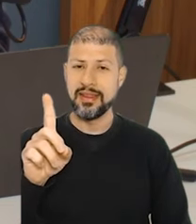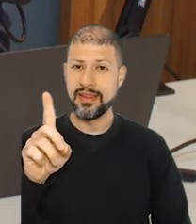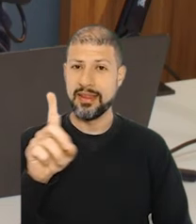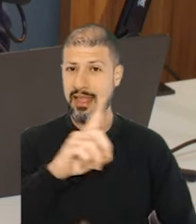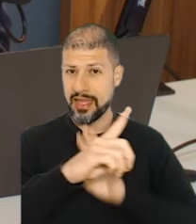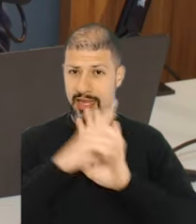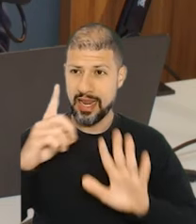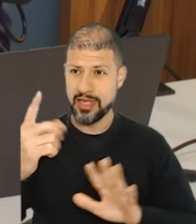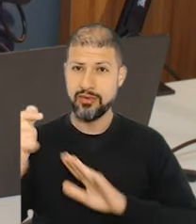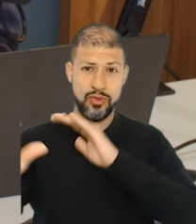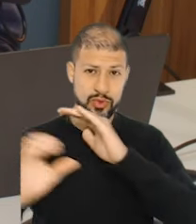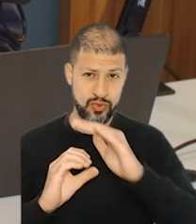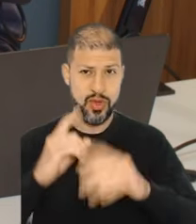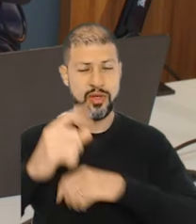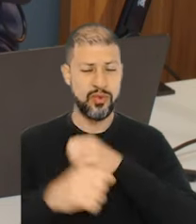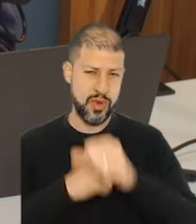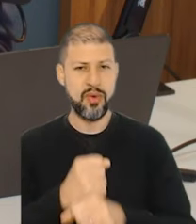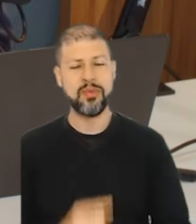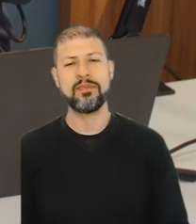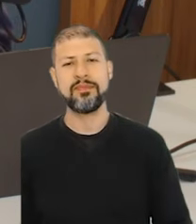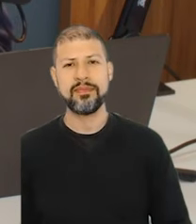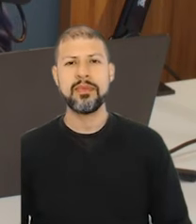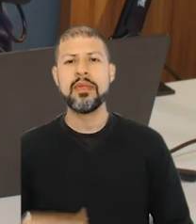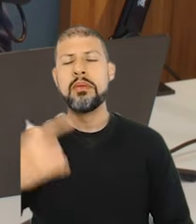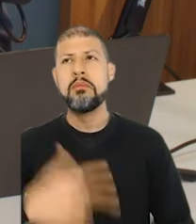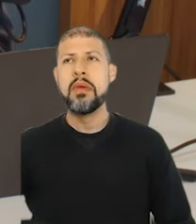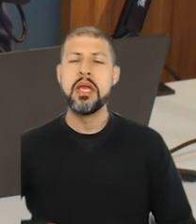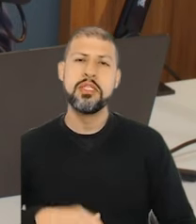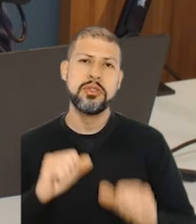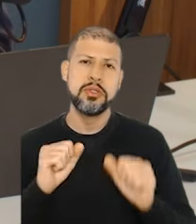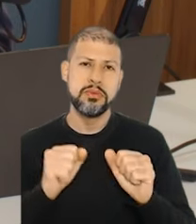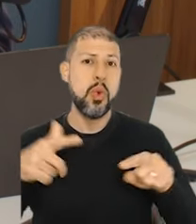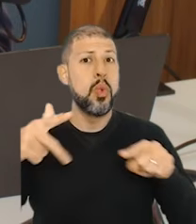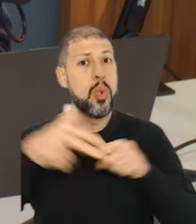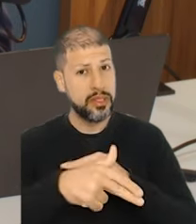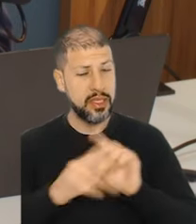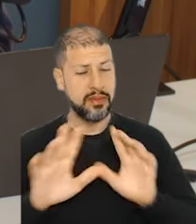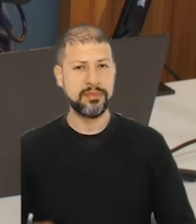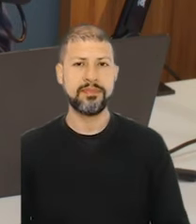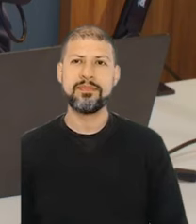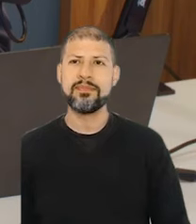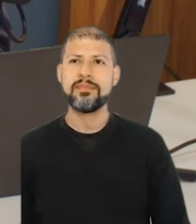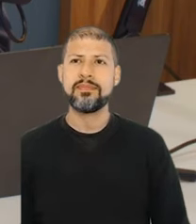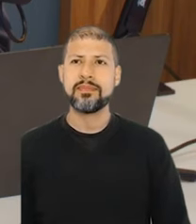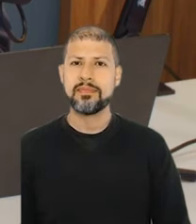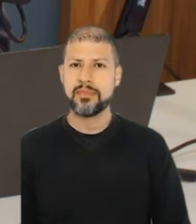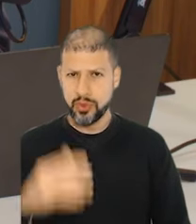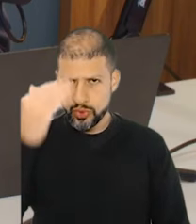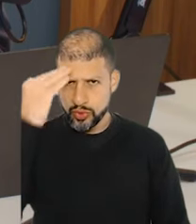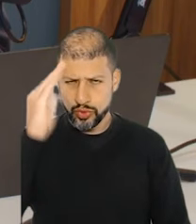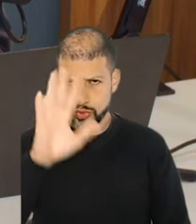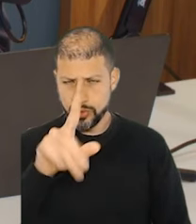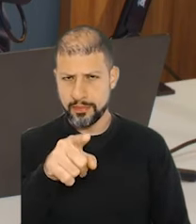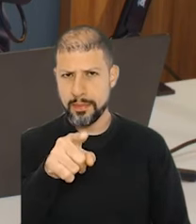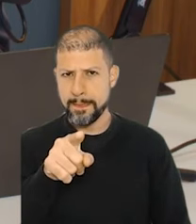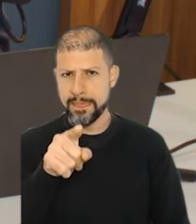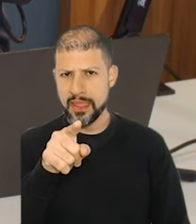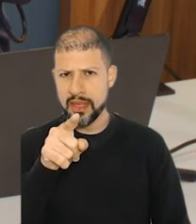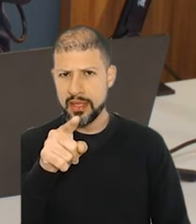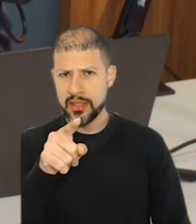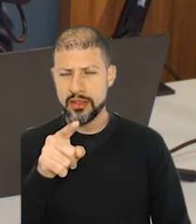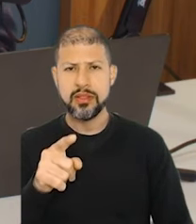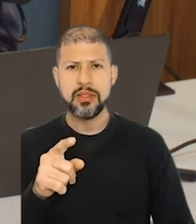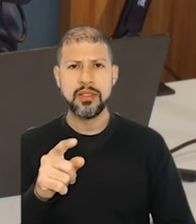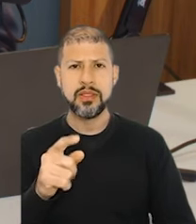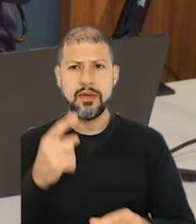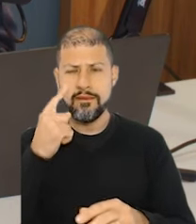ã o que mais nós temos situações que podem podem impedir Então deixa eu ver se eu entendi essa questão do do opar os os